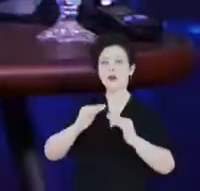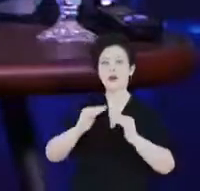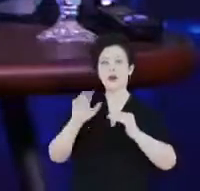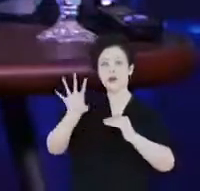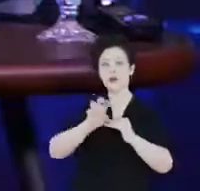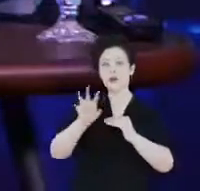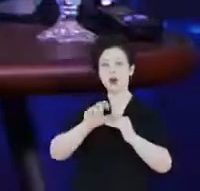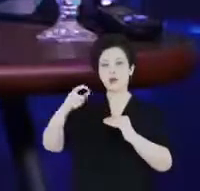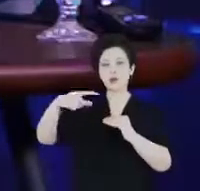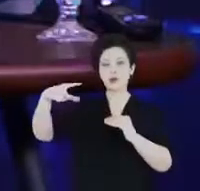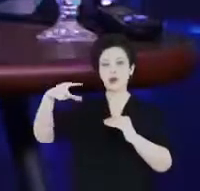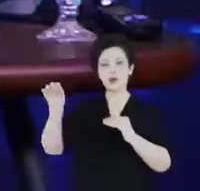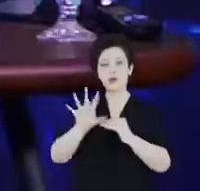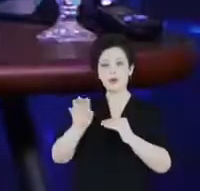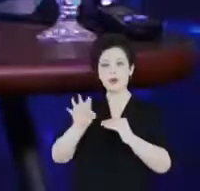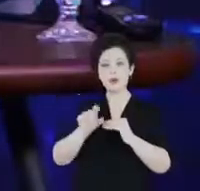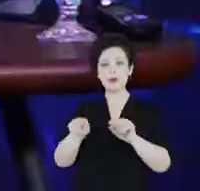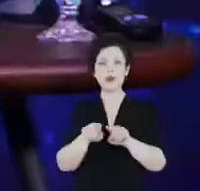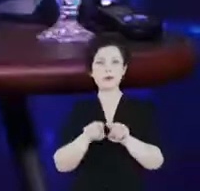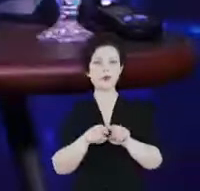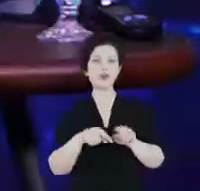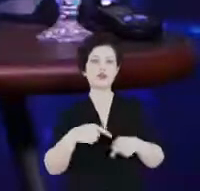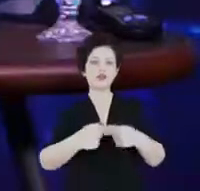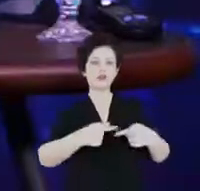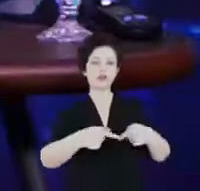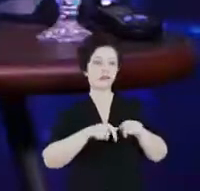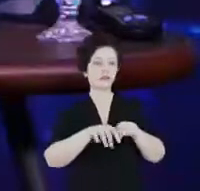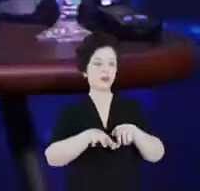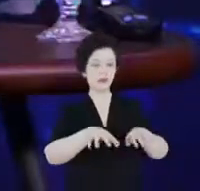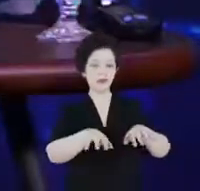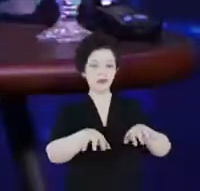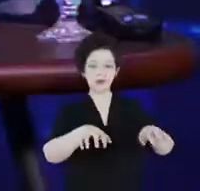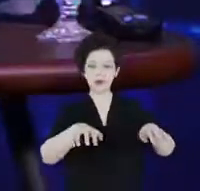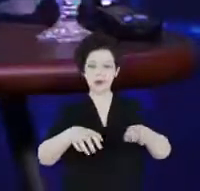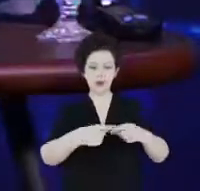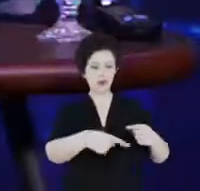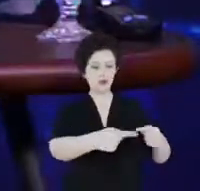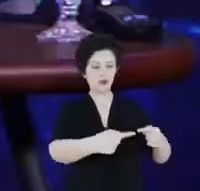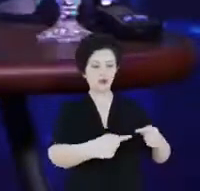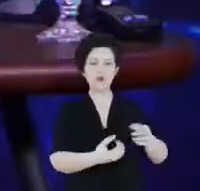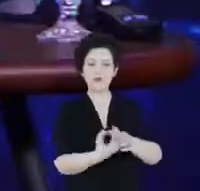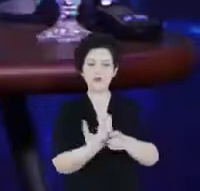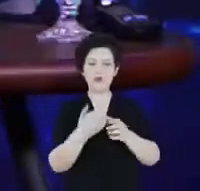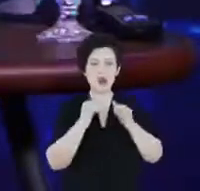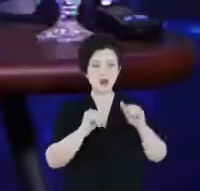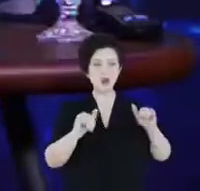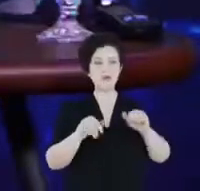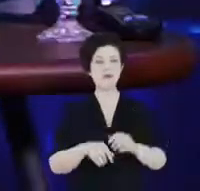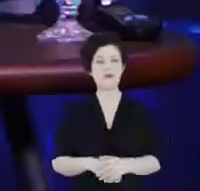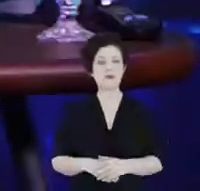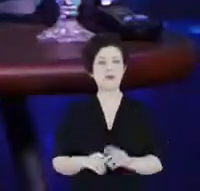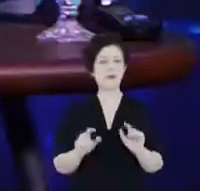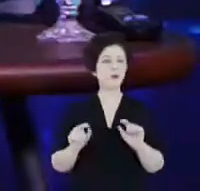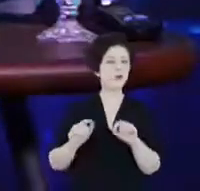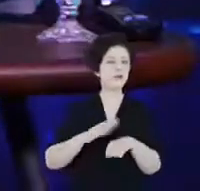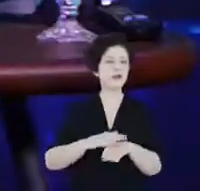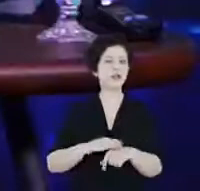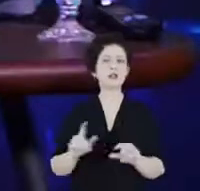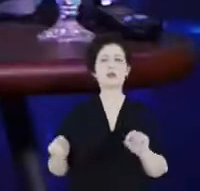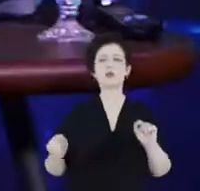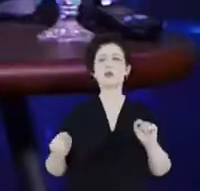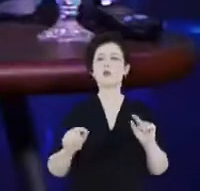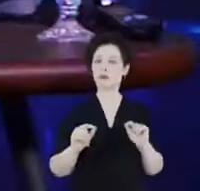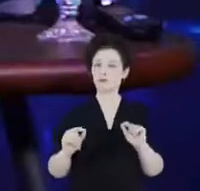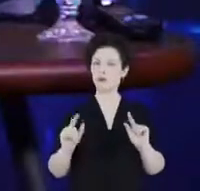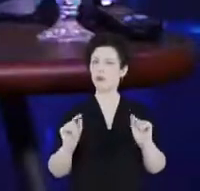geração distribuída, que está crescendo muito também. E o que é que nós precisamos fazer ao olhar para essa matriz elétrica?